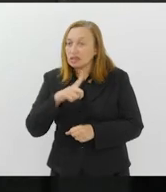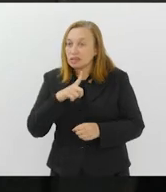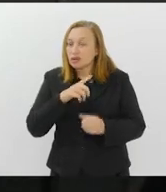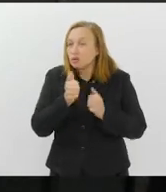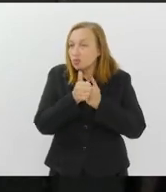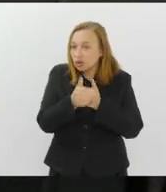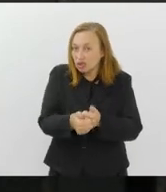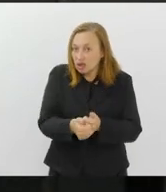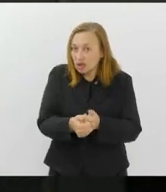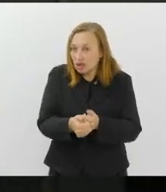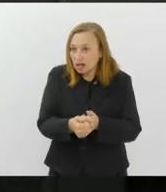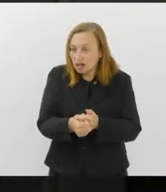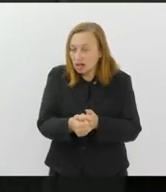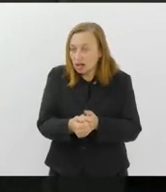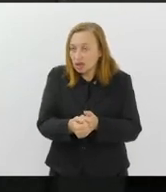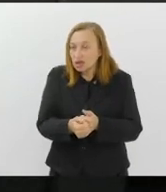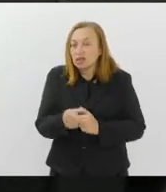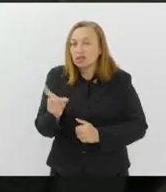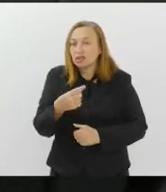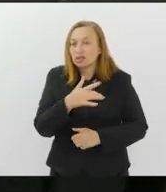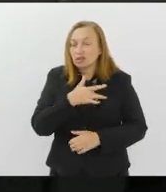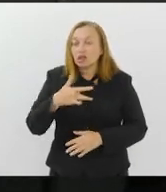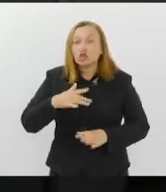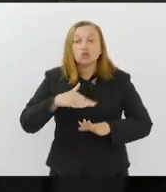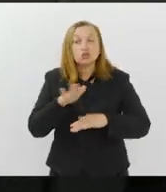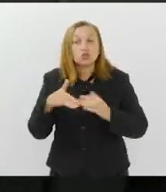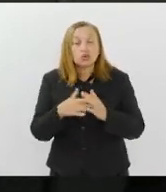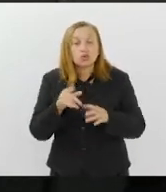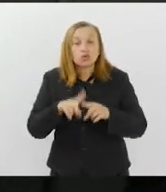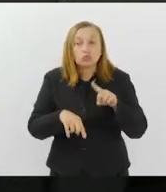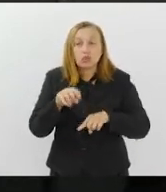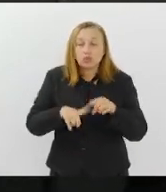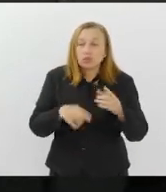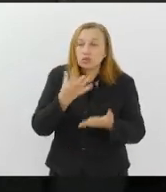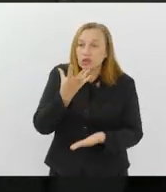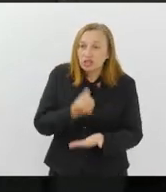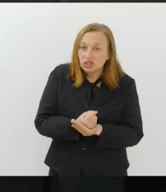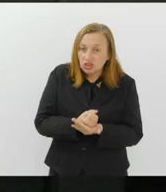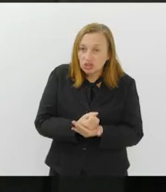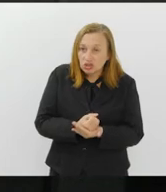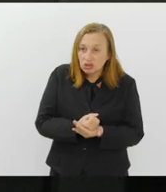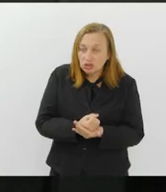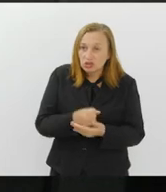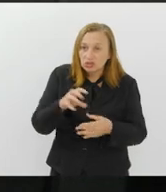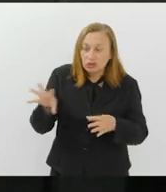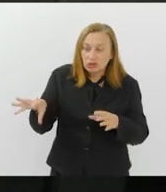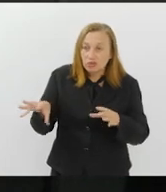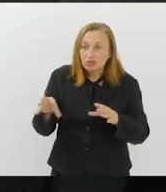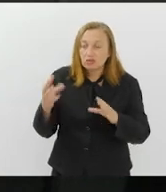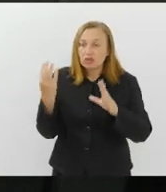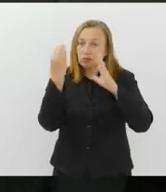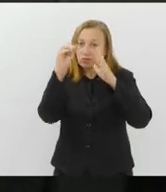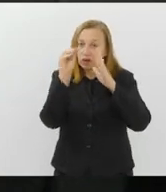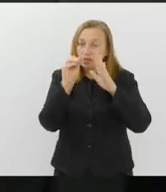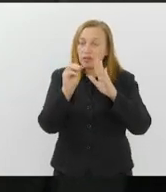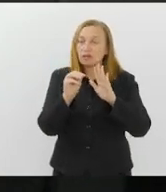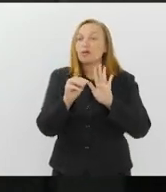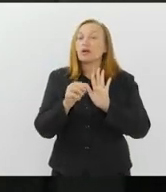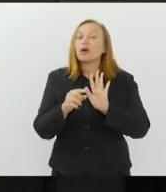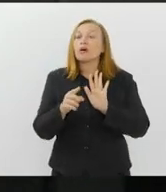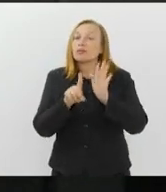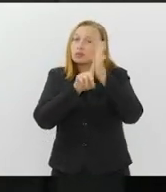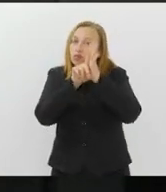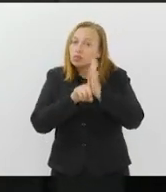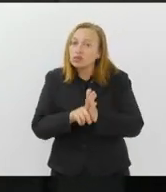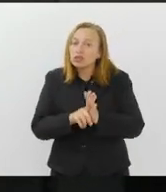ANS de planos, em que todos os produtos que são registrados na agência ficam disponíveis para que a pessoa possa fazer a pesquisa e,